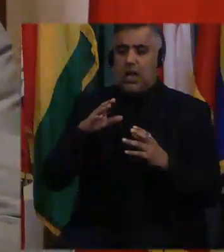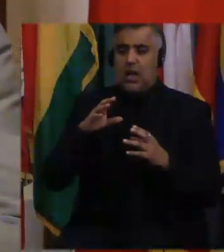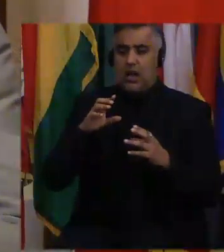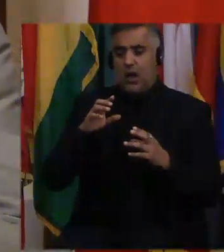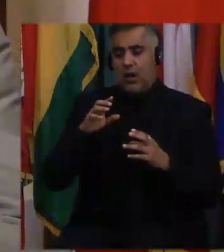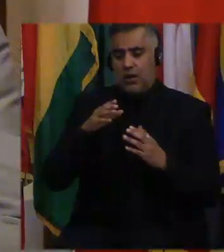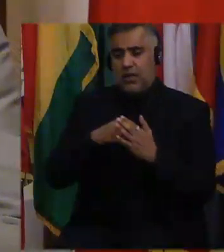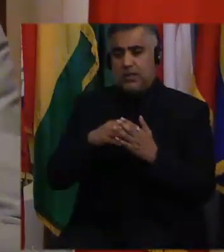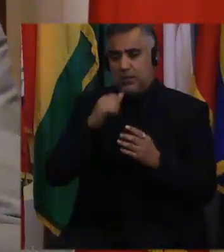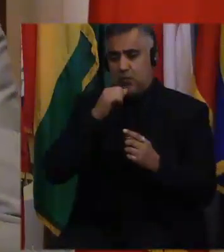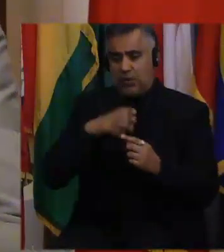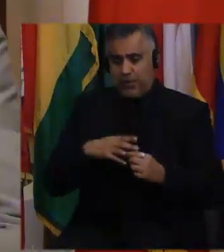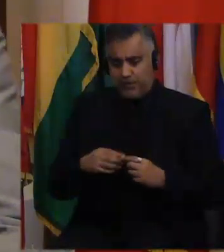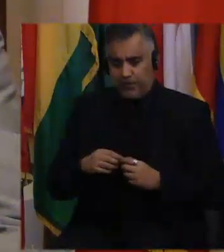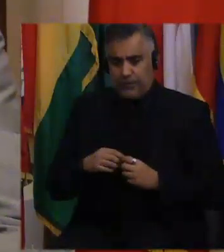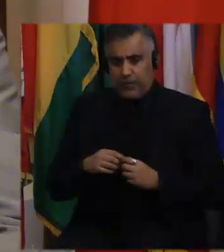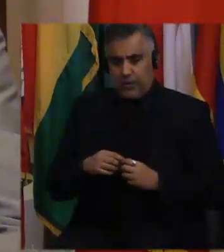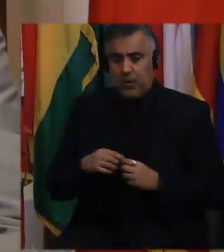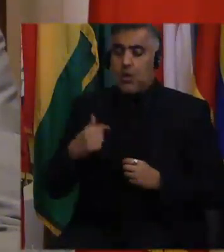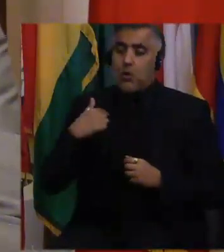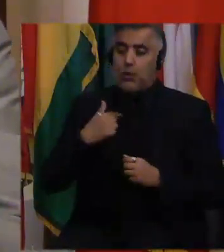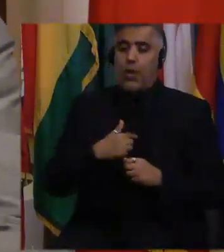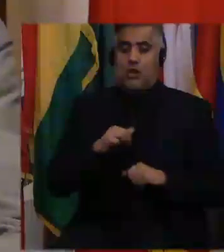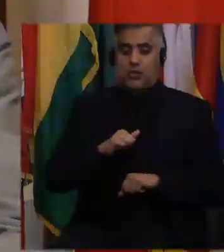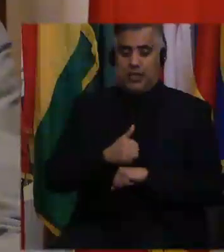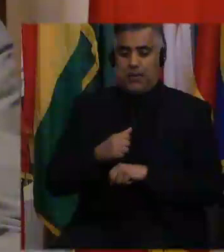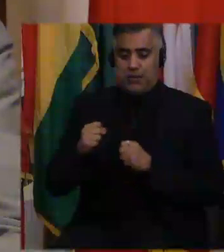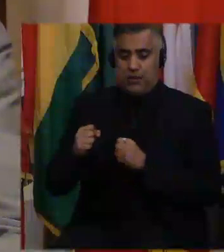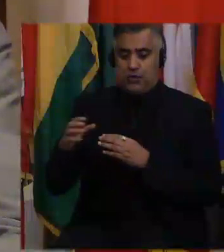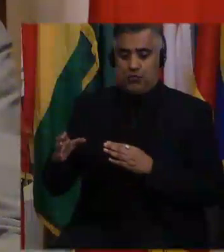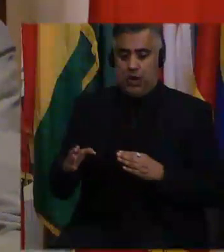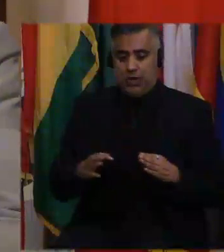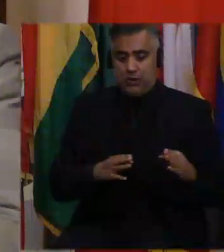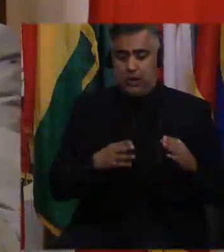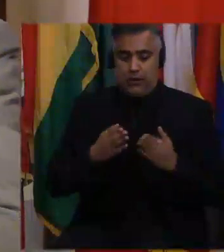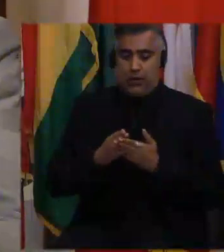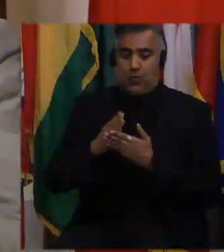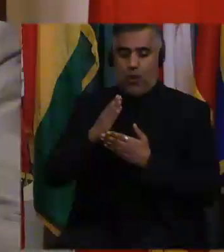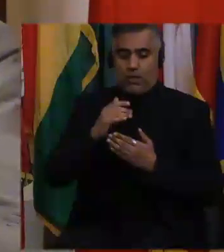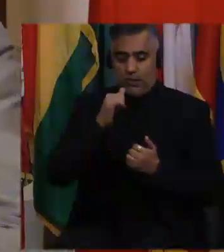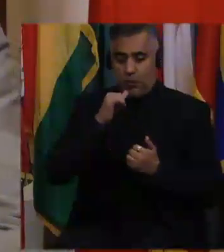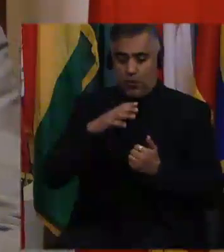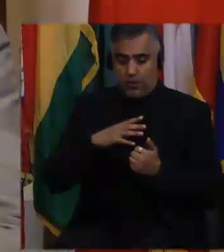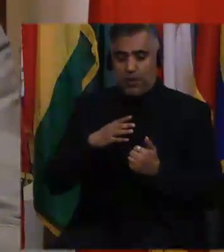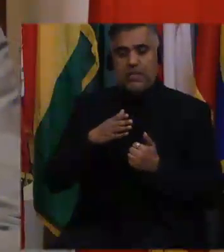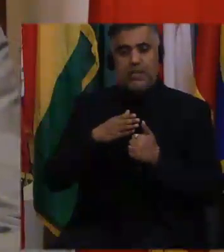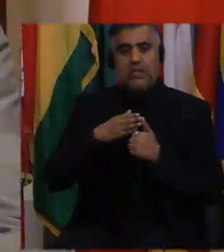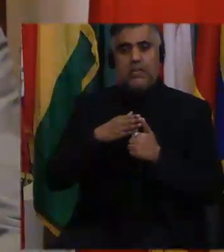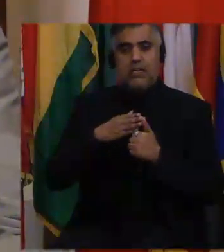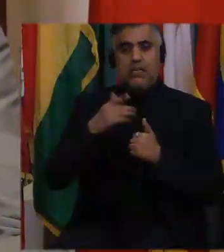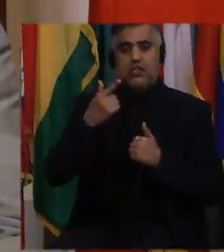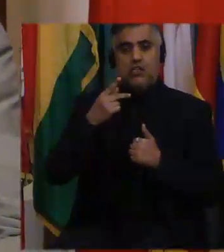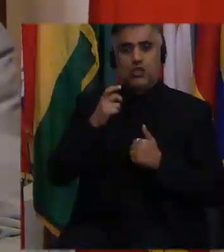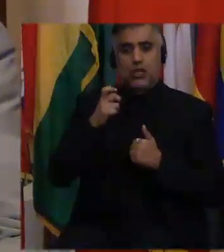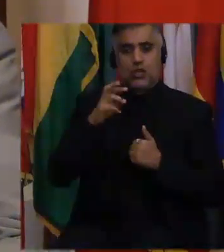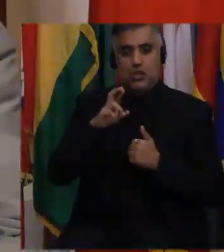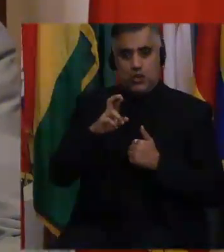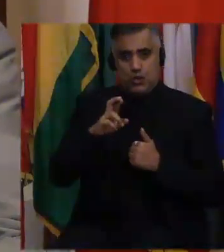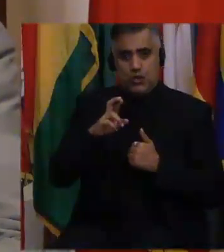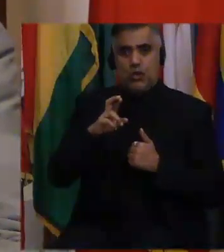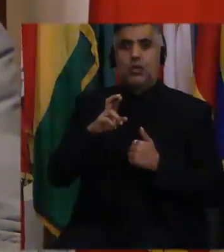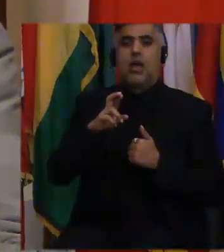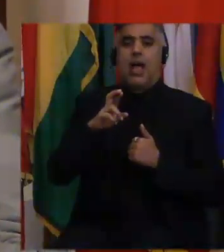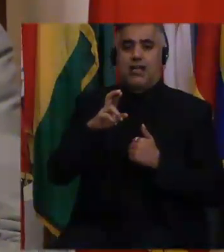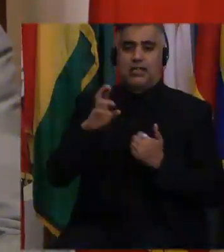estratégico estabelece o tema de direitos das mulheres, o tema de gênero, como um eje transversal principal de sua atuação no